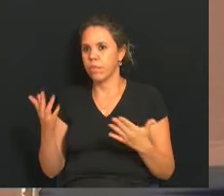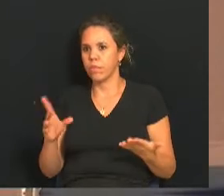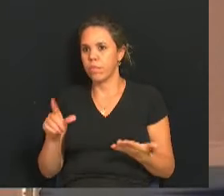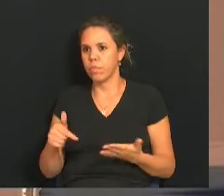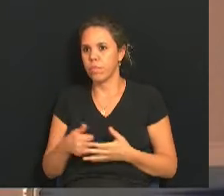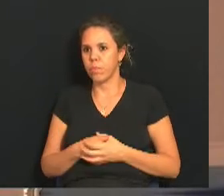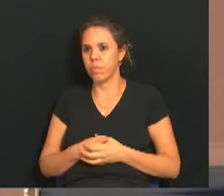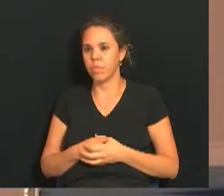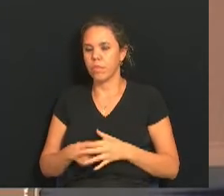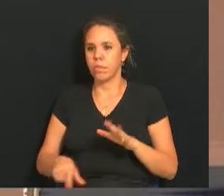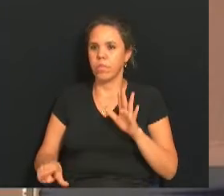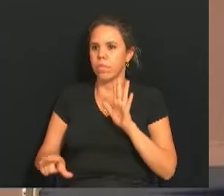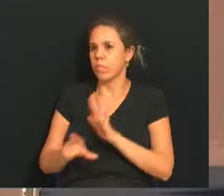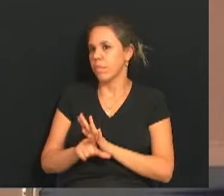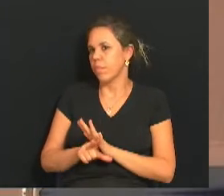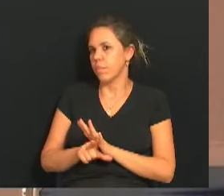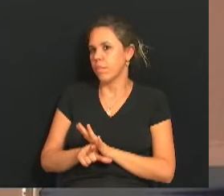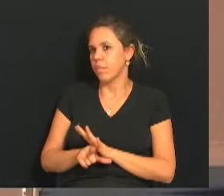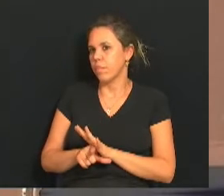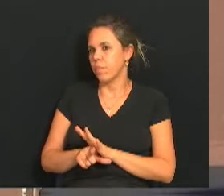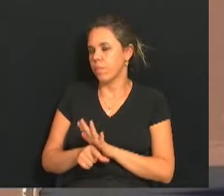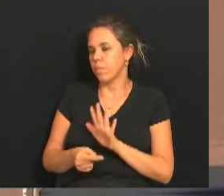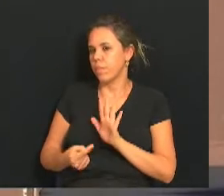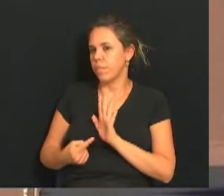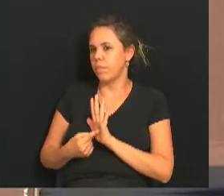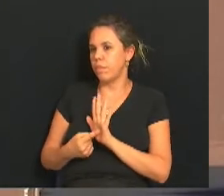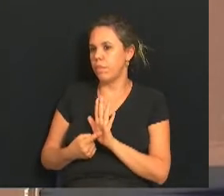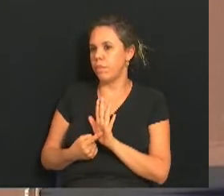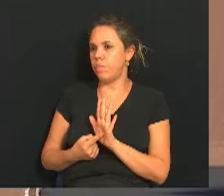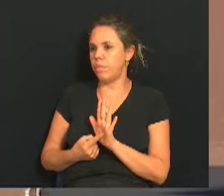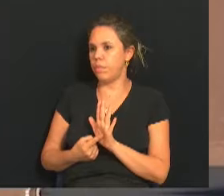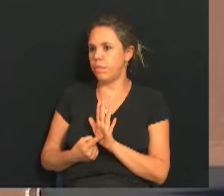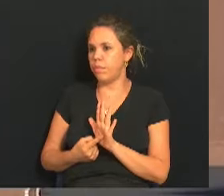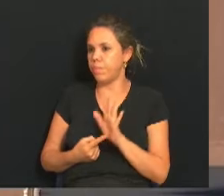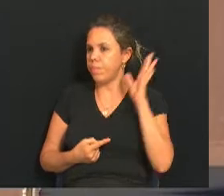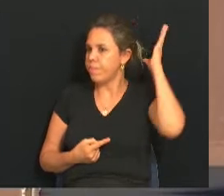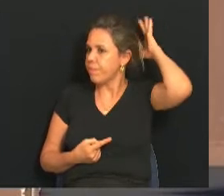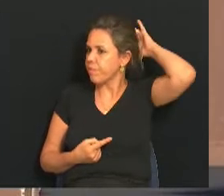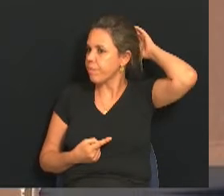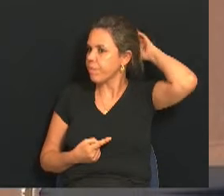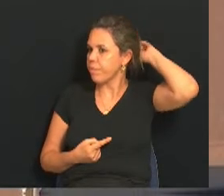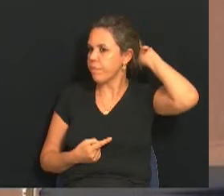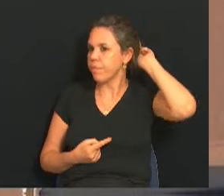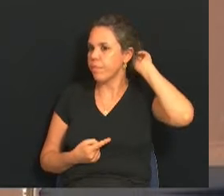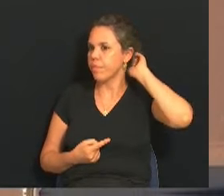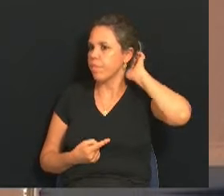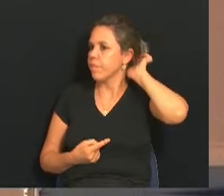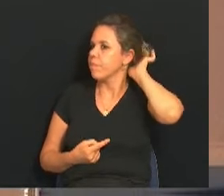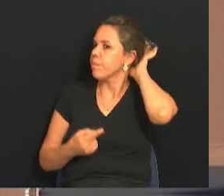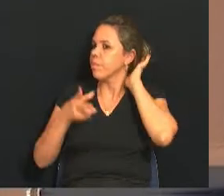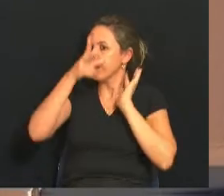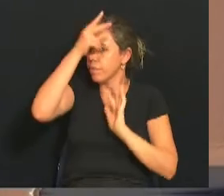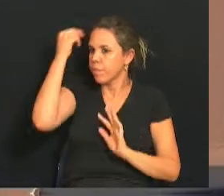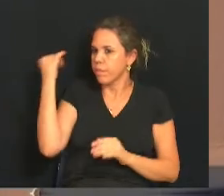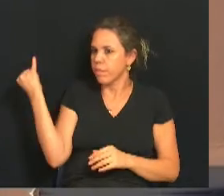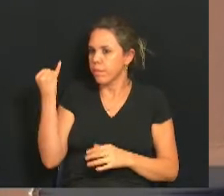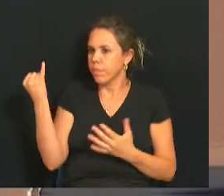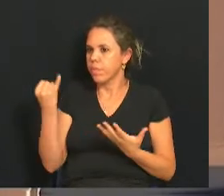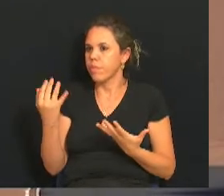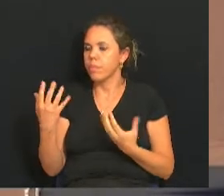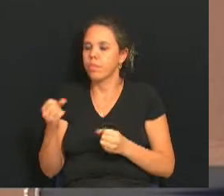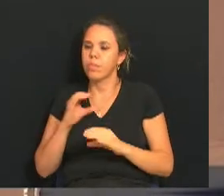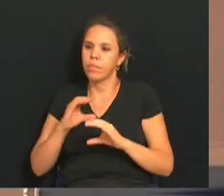lei uma lei apresentada pelo Poder Executivo, pelo prefeito, é muito importante essa interlocução com o